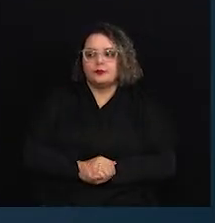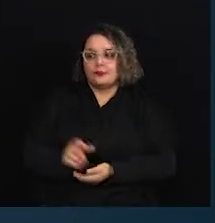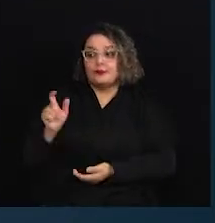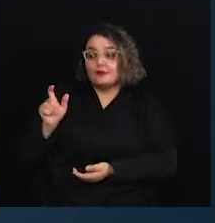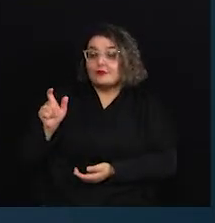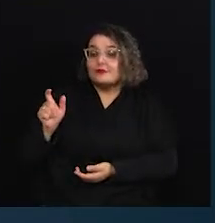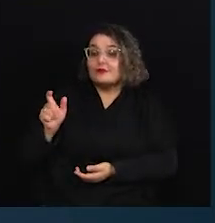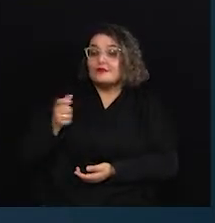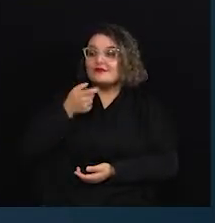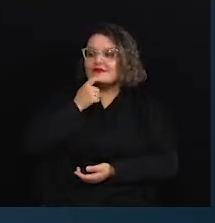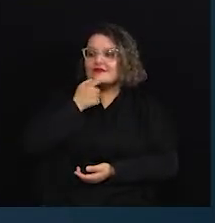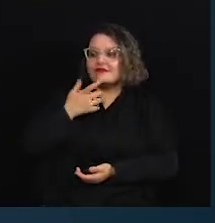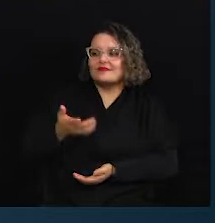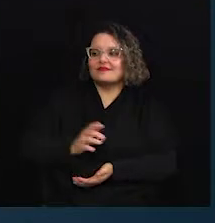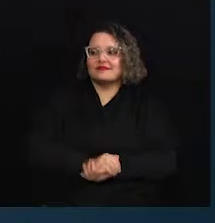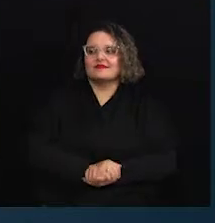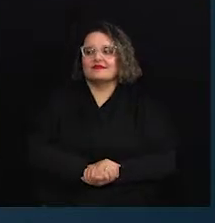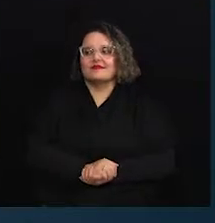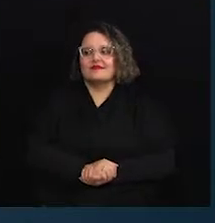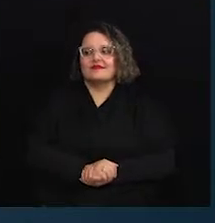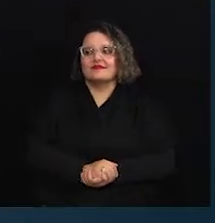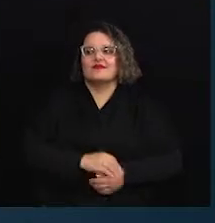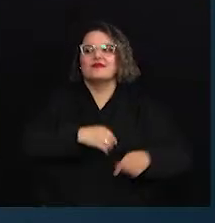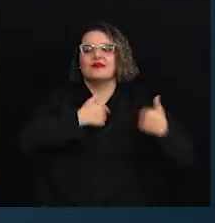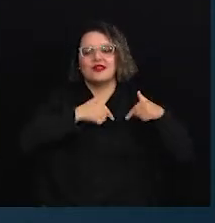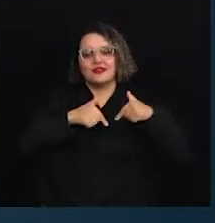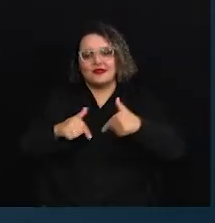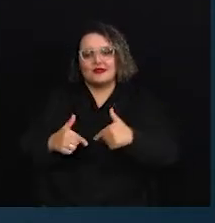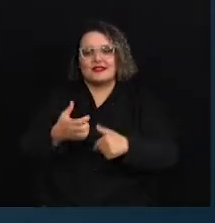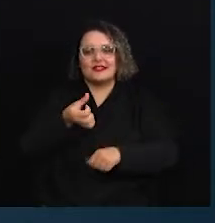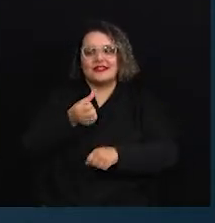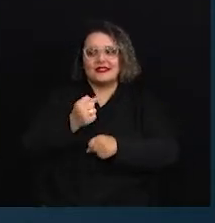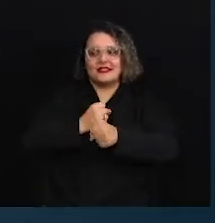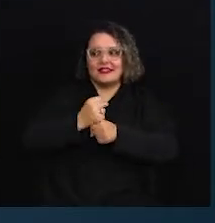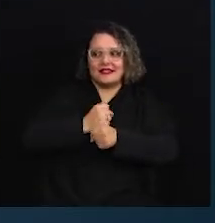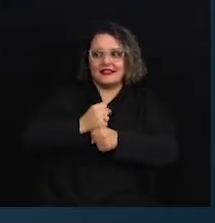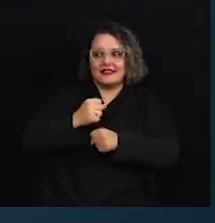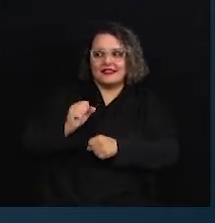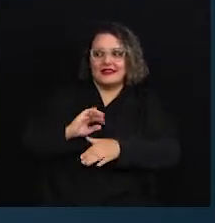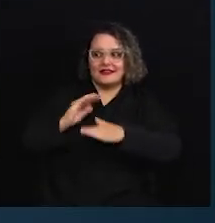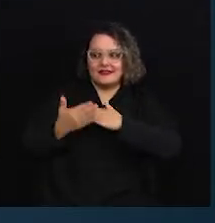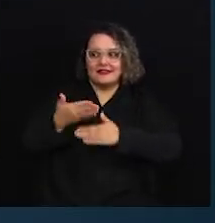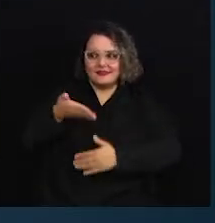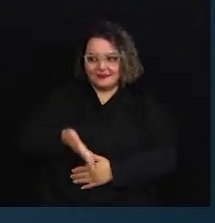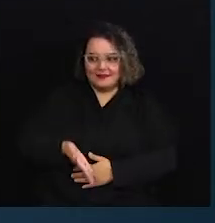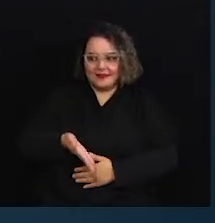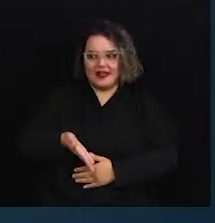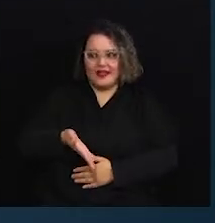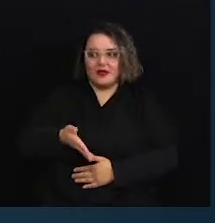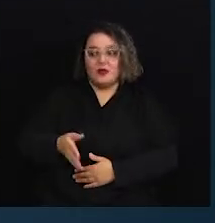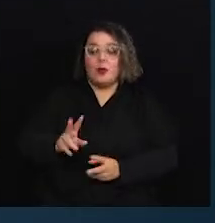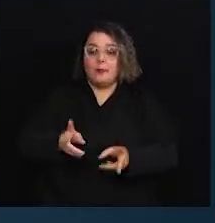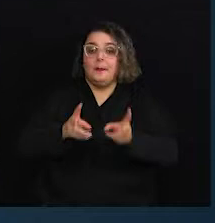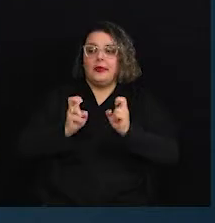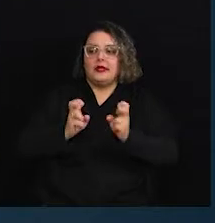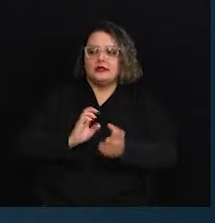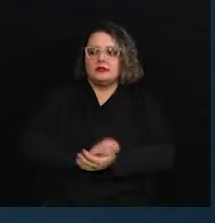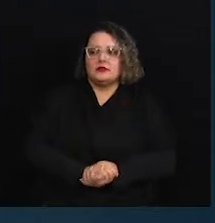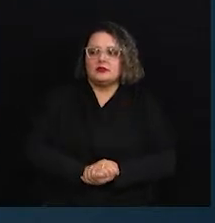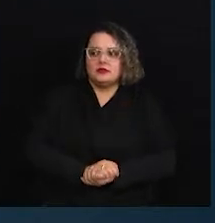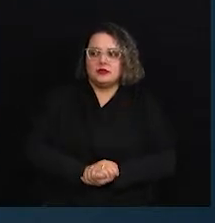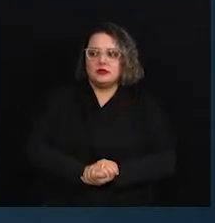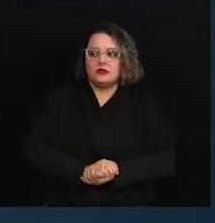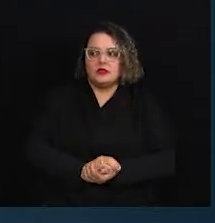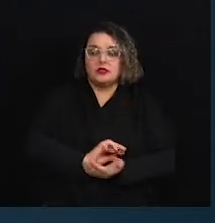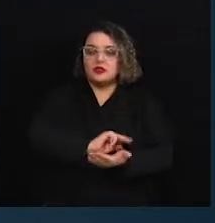nome da empresa, é o nome do livro. É algo que eu venho trabalhando nos últimos 6 anos, desde que eu me mudei aqui para o Vale do Silício, que foi quando eu percebi que